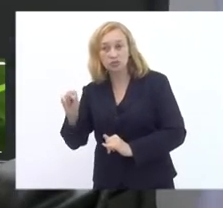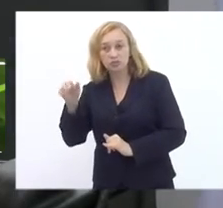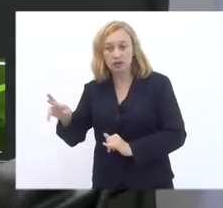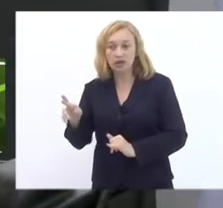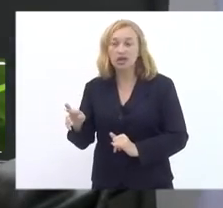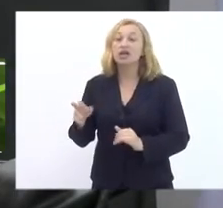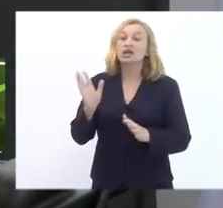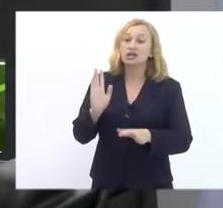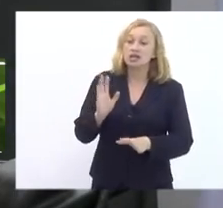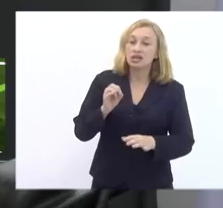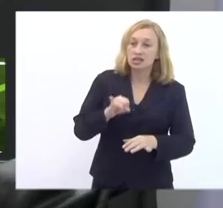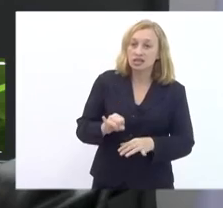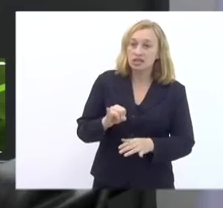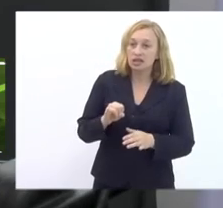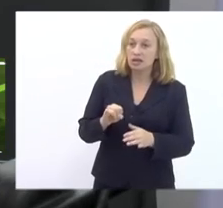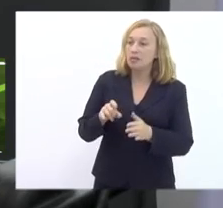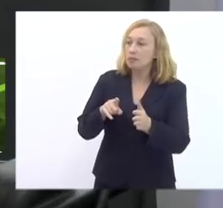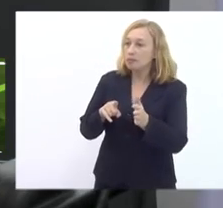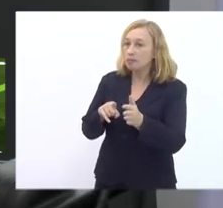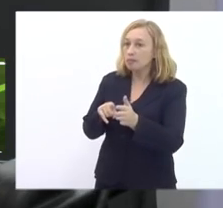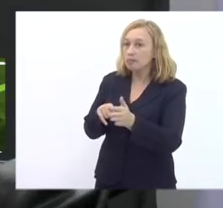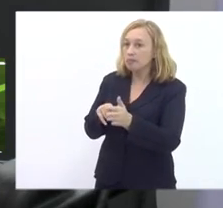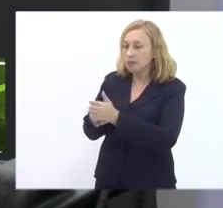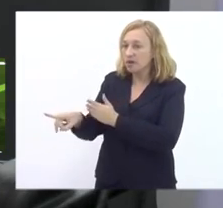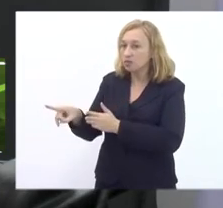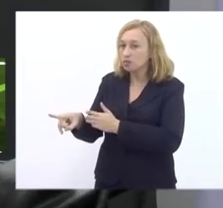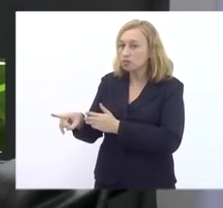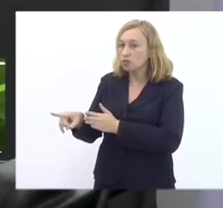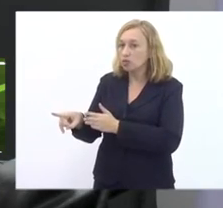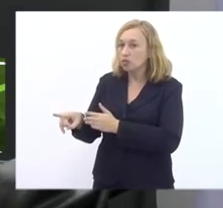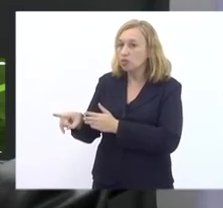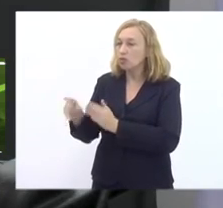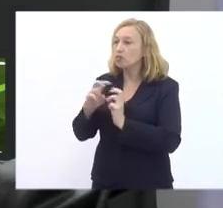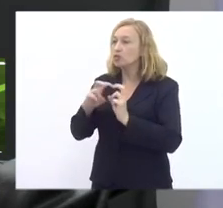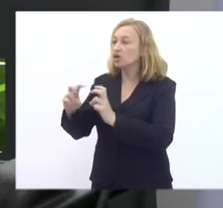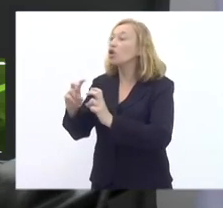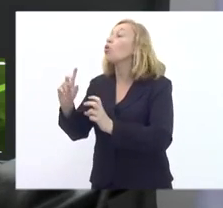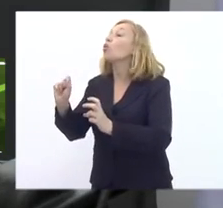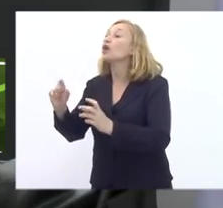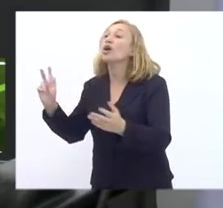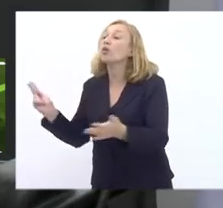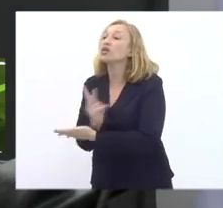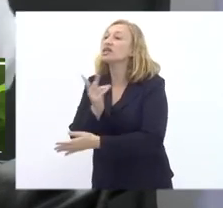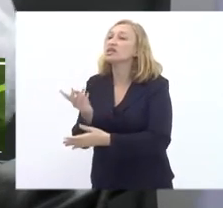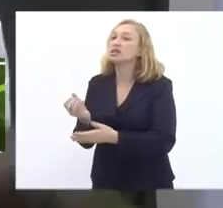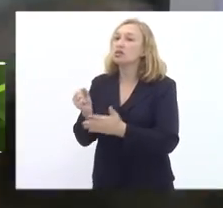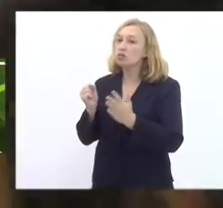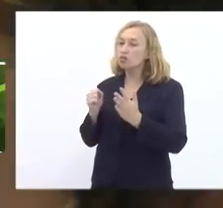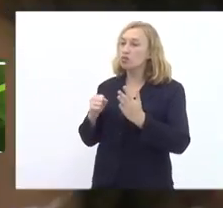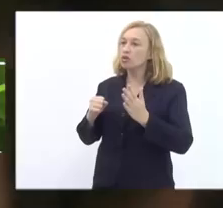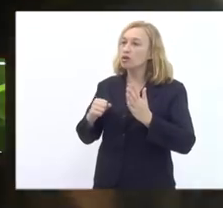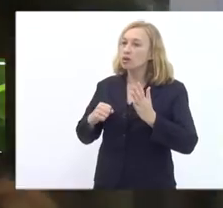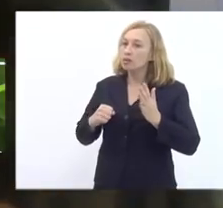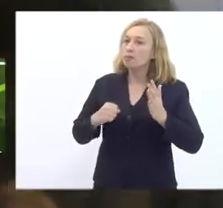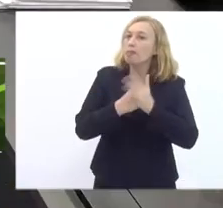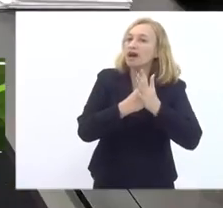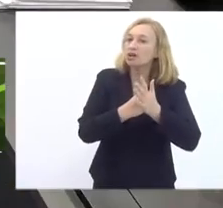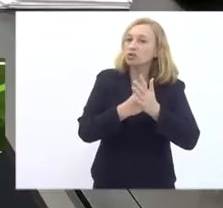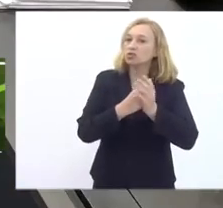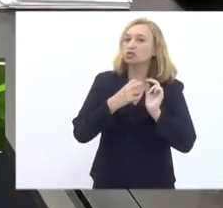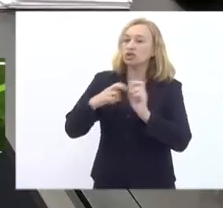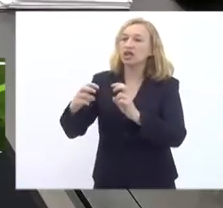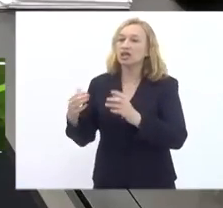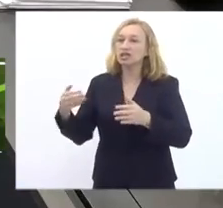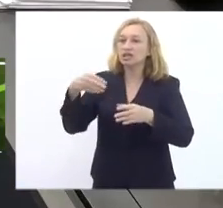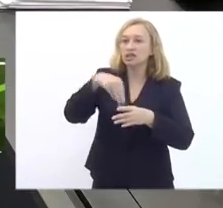a Supervia para saber o que realmente aconteceu no impacto do trem dentro da Central do Brasil, porque ele impactou dentro da Central